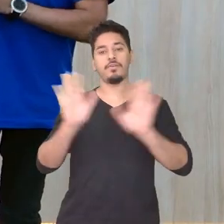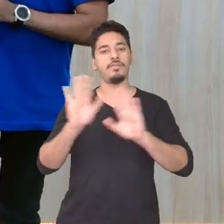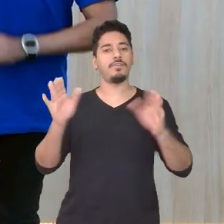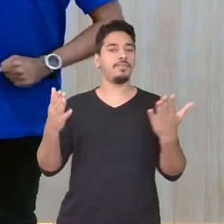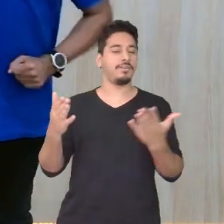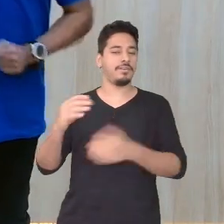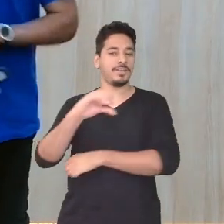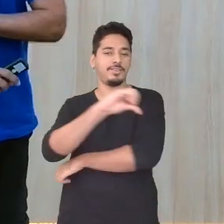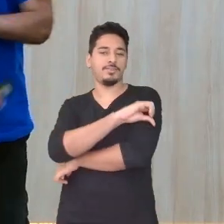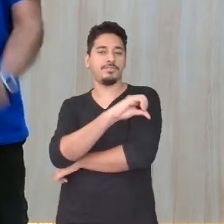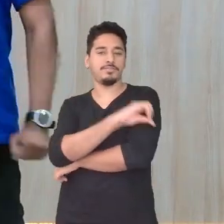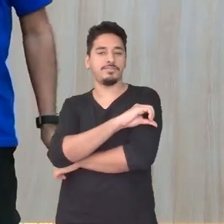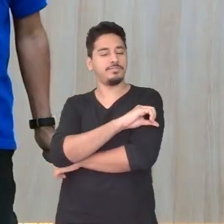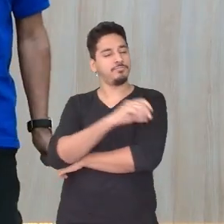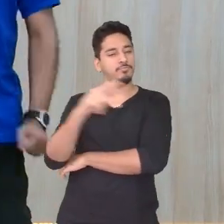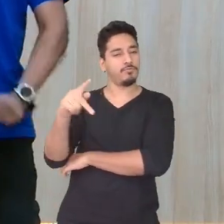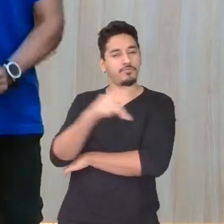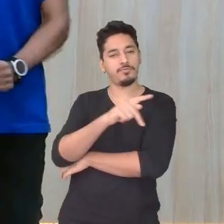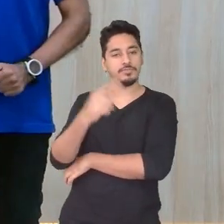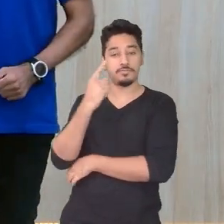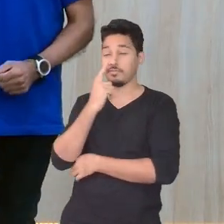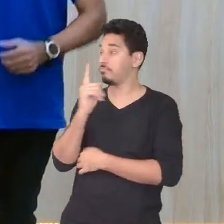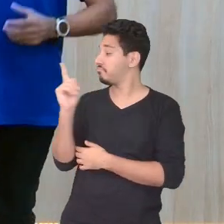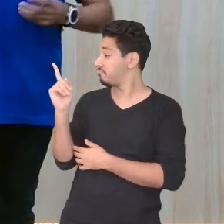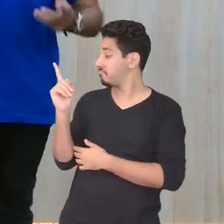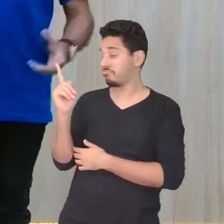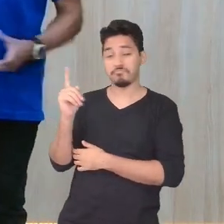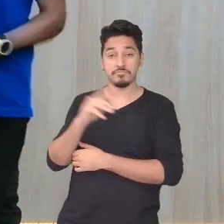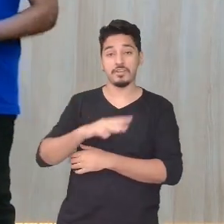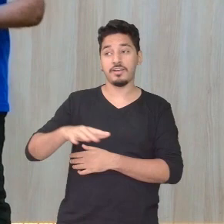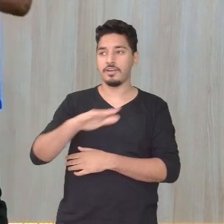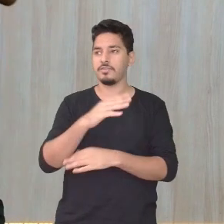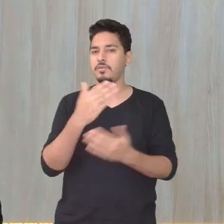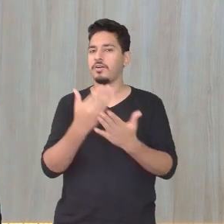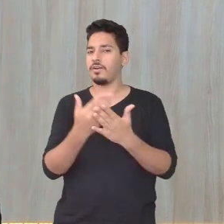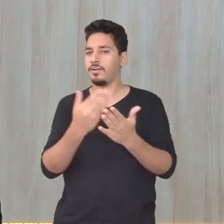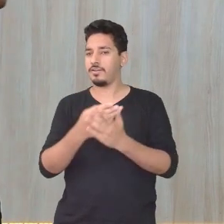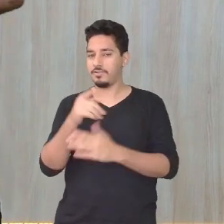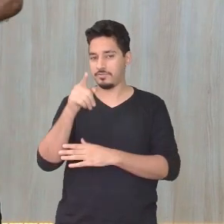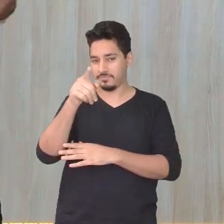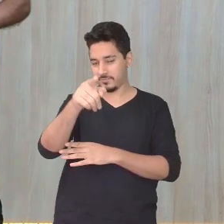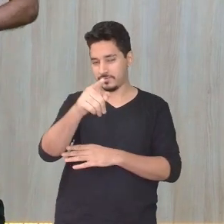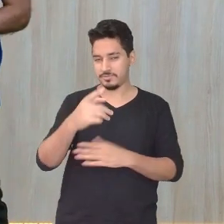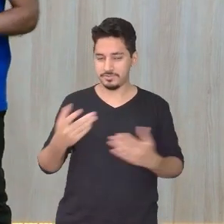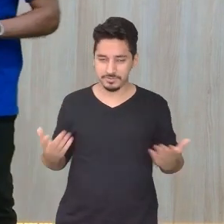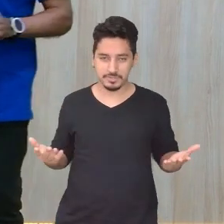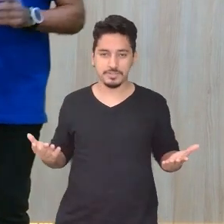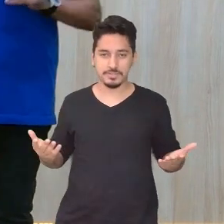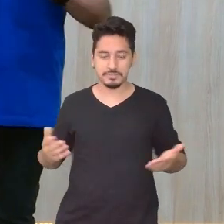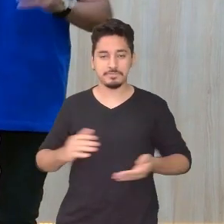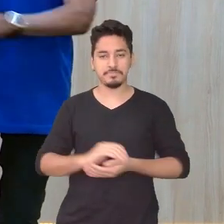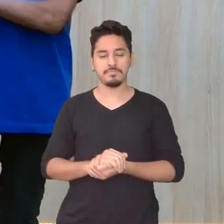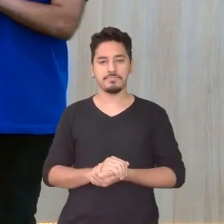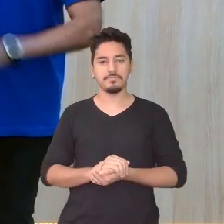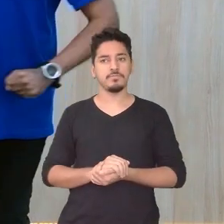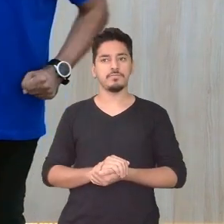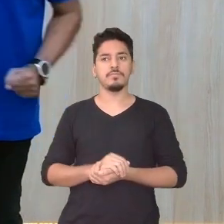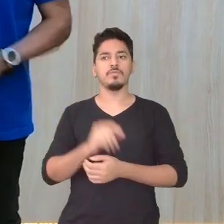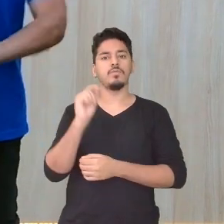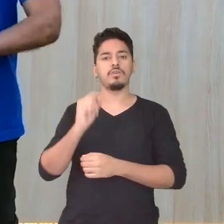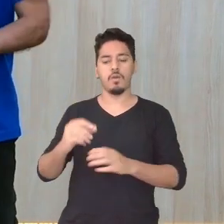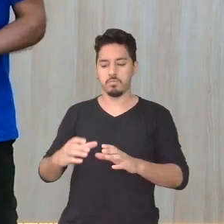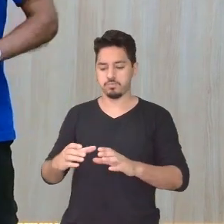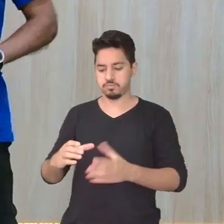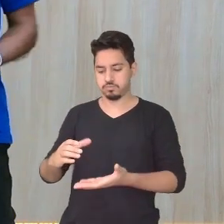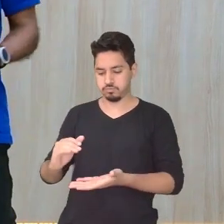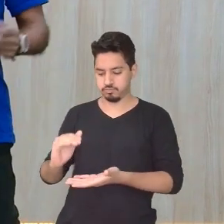nono ano, Ricardinho Matemática na área, em mais uma aula com vocês, isso mesmo. Volume do cilindro,